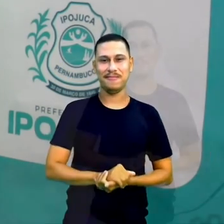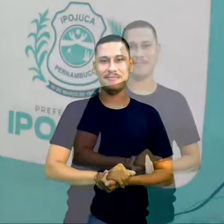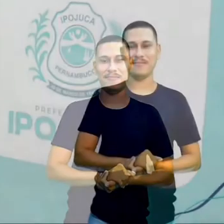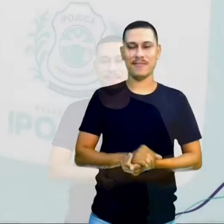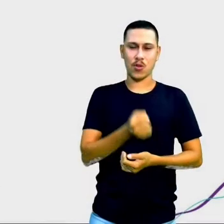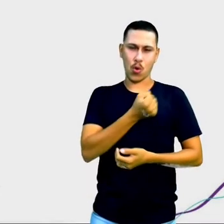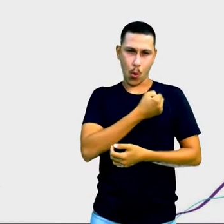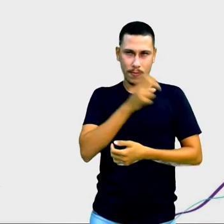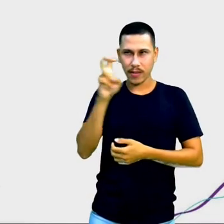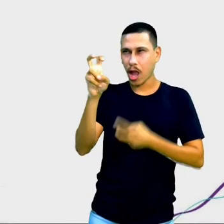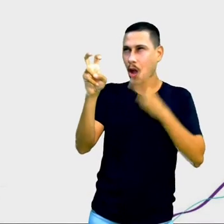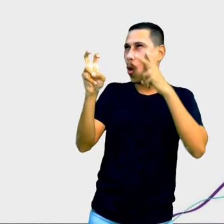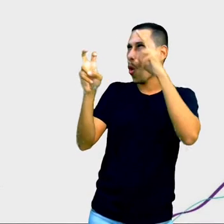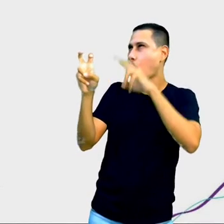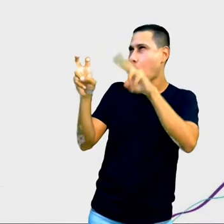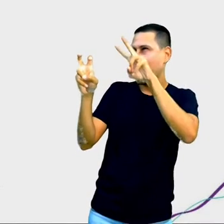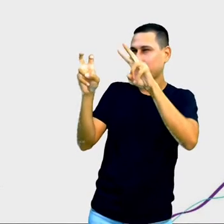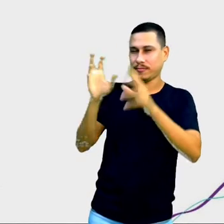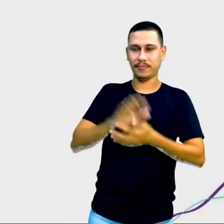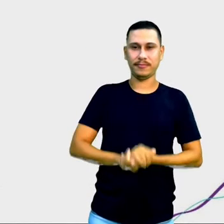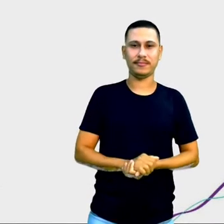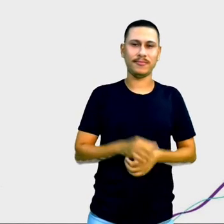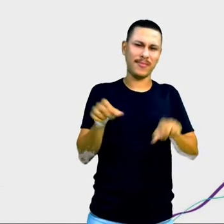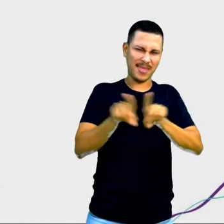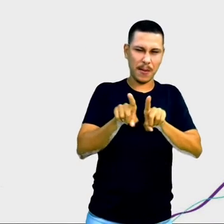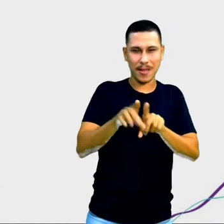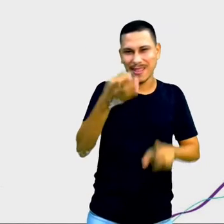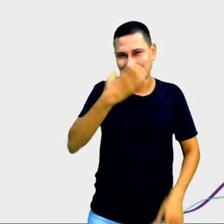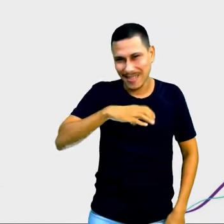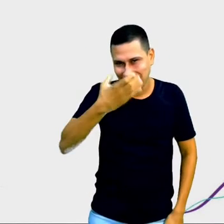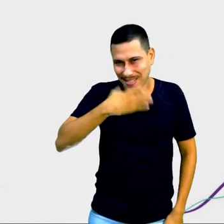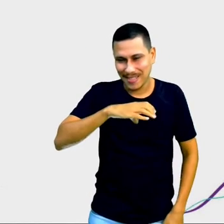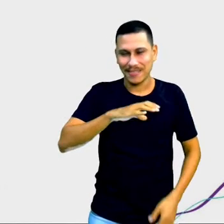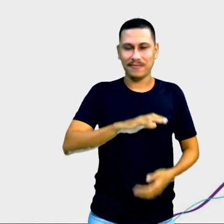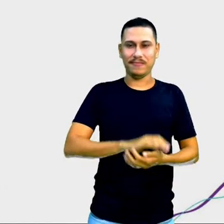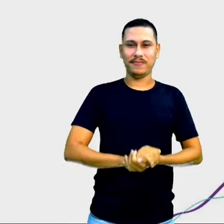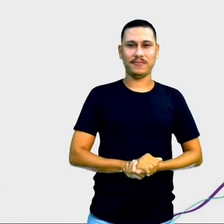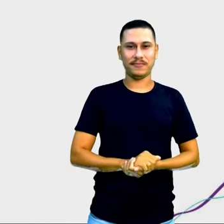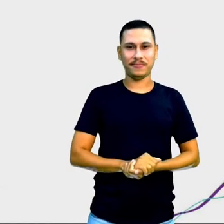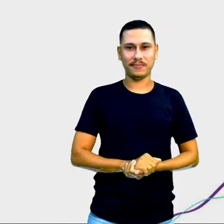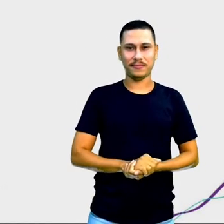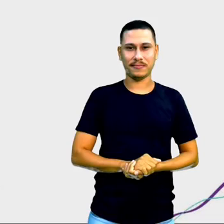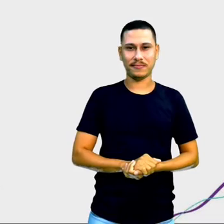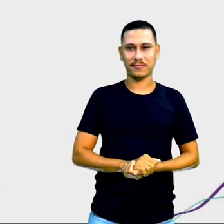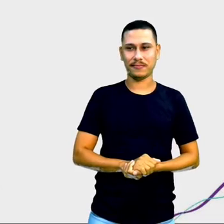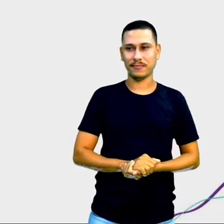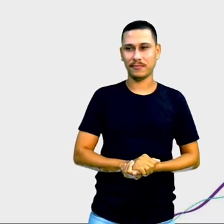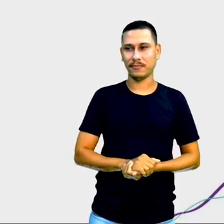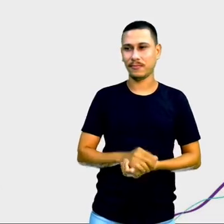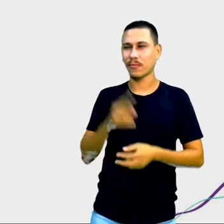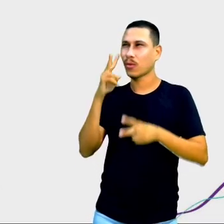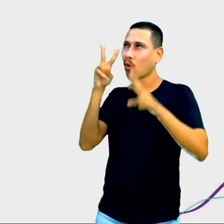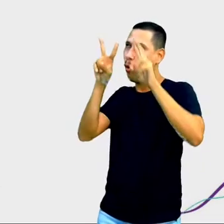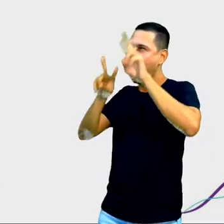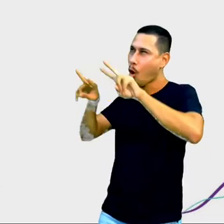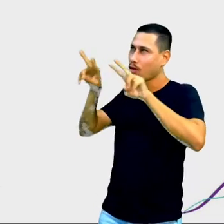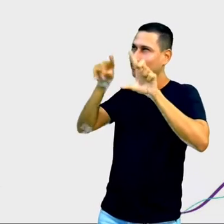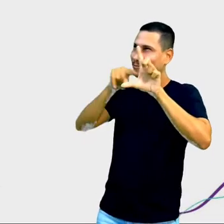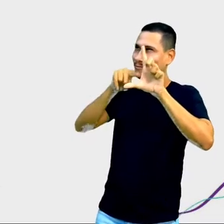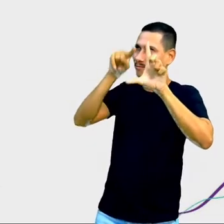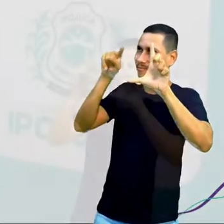número 5, ó. Temos aqui também a maçã. Vamos descobrir a maçã.